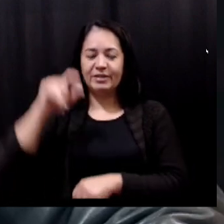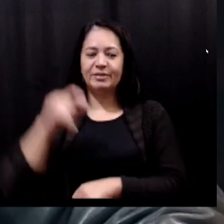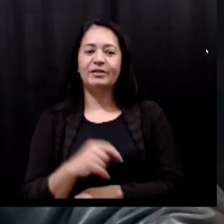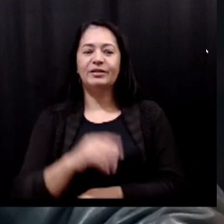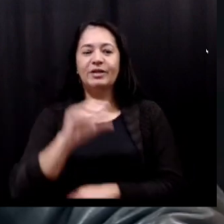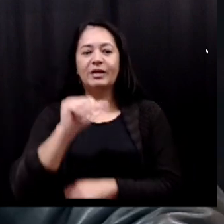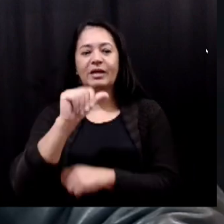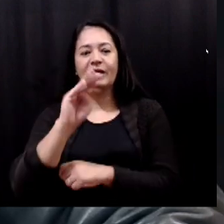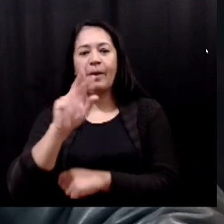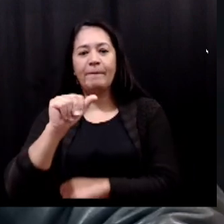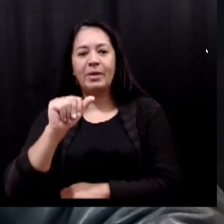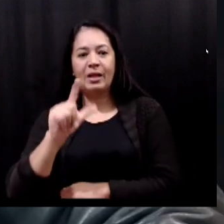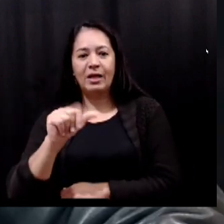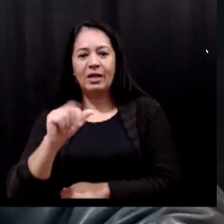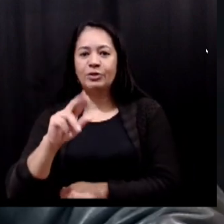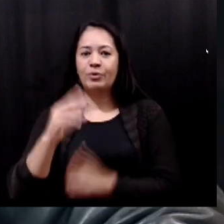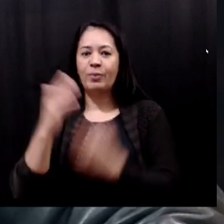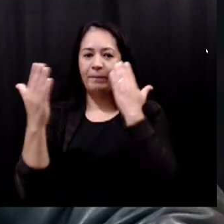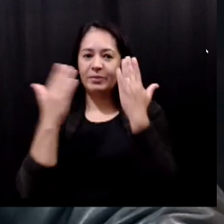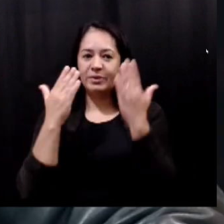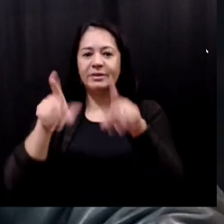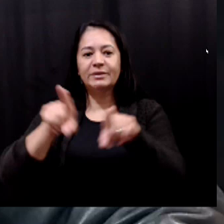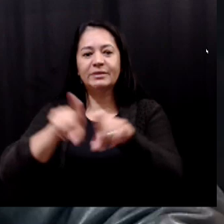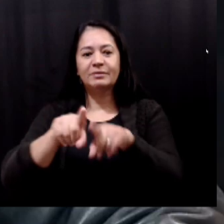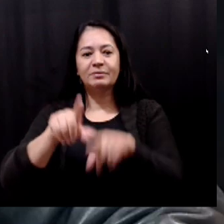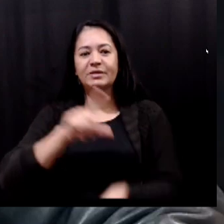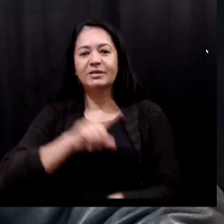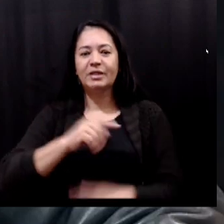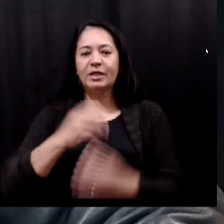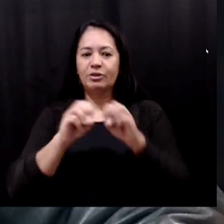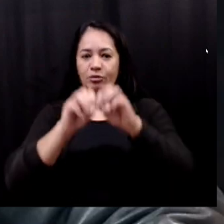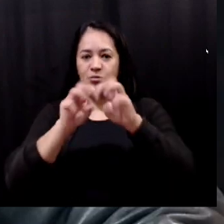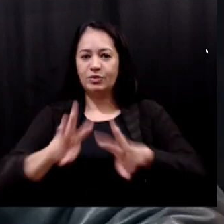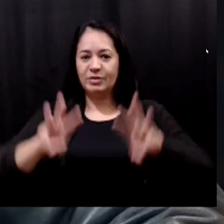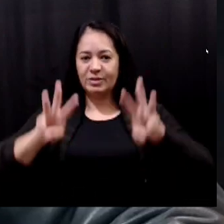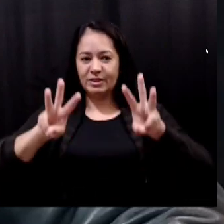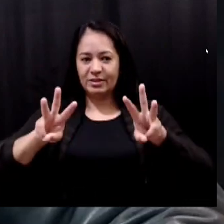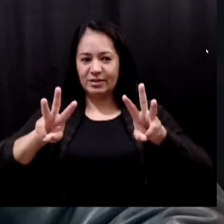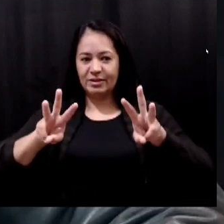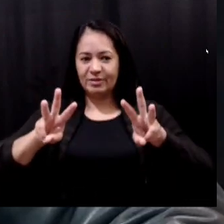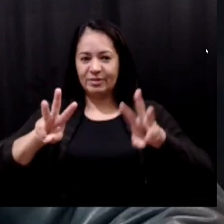@abelardopsicólogo, e também tem o meu site pessoal,